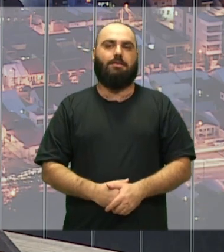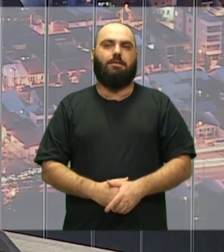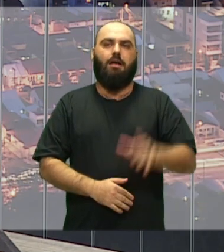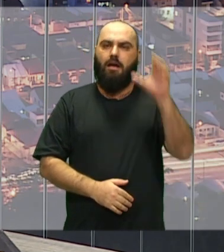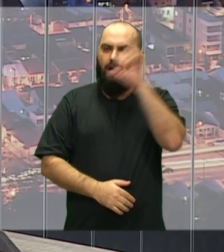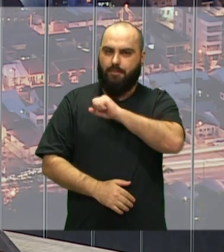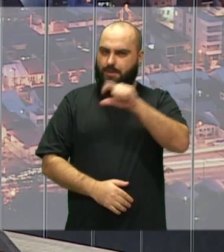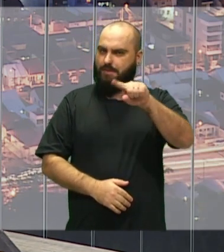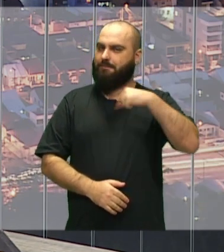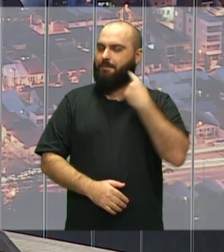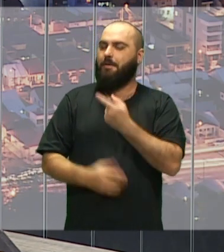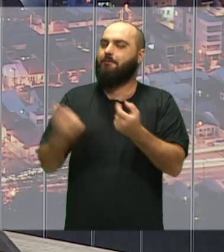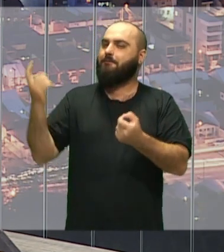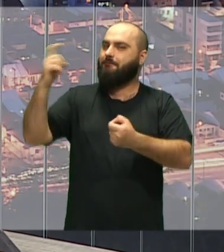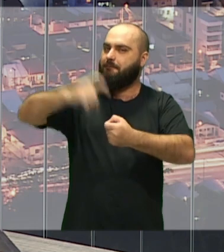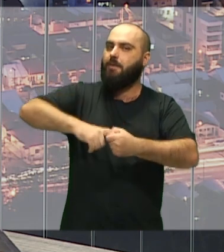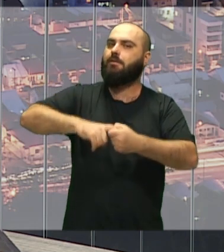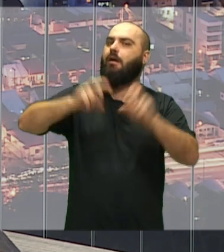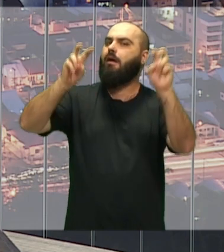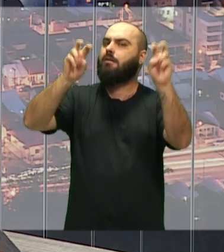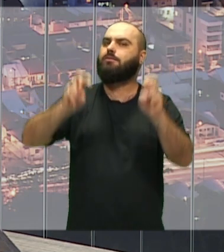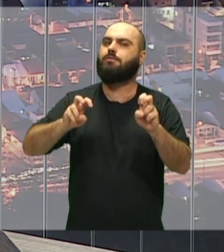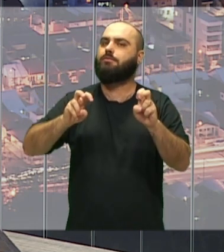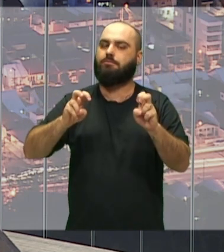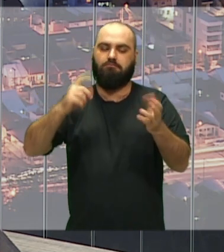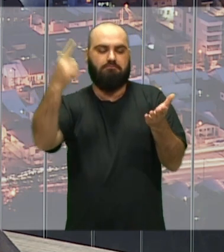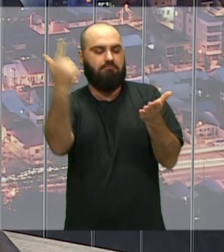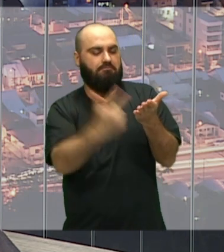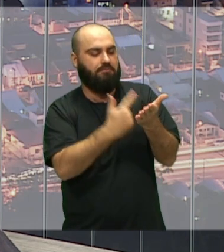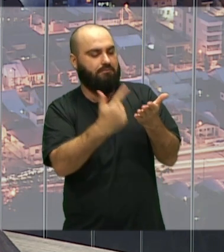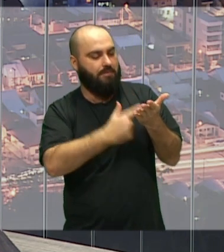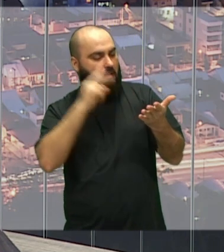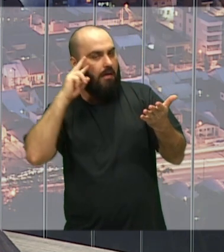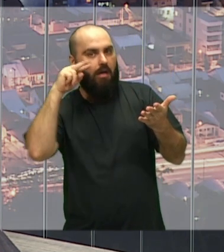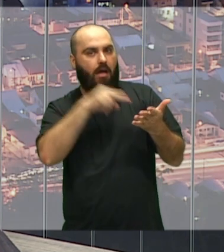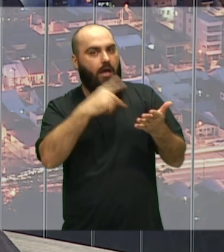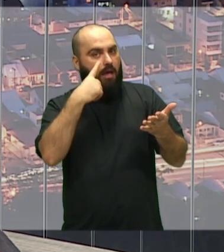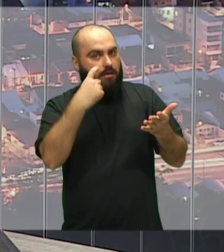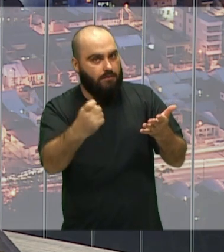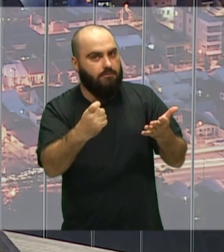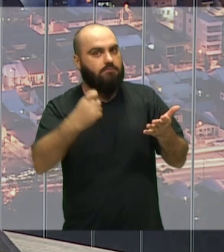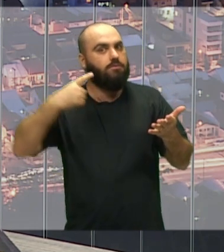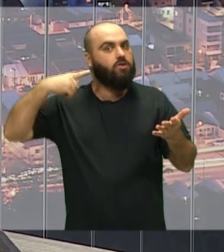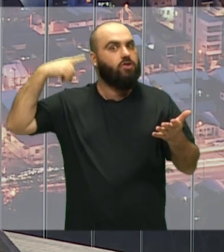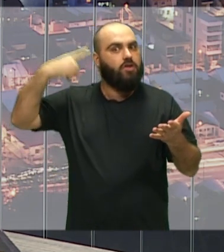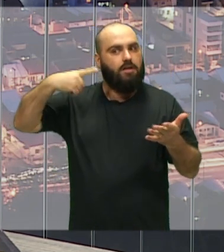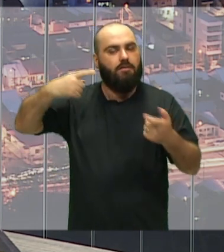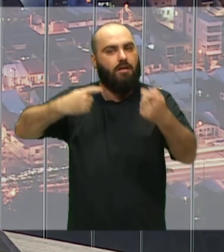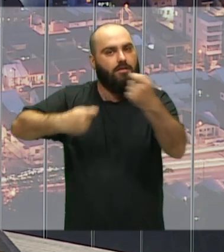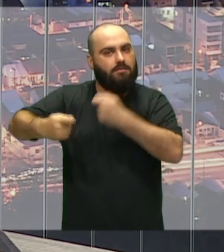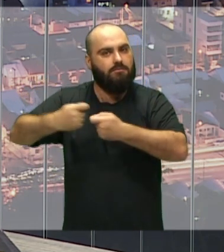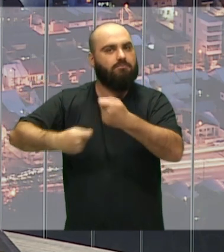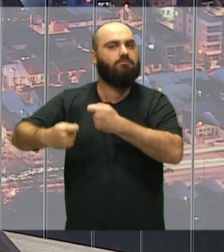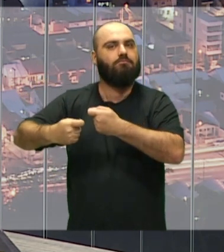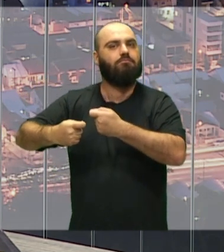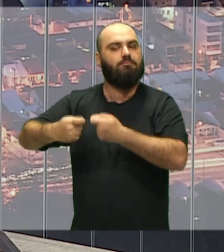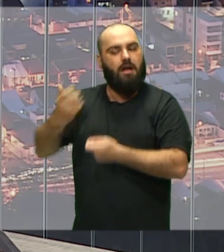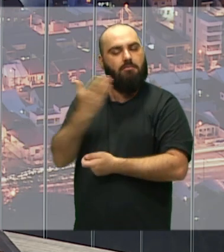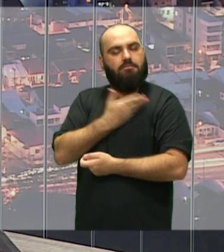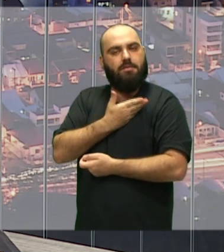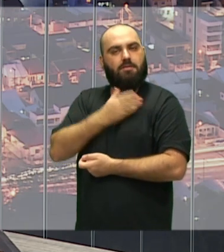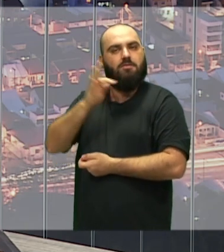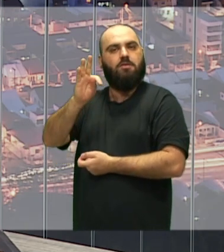pouquinho a gente volta falando mais sobre esse livro muito interessante chamado Direito Administrativo do nosso